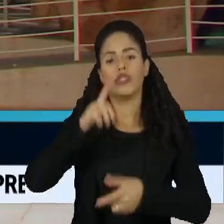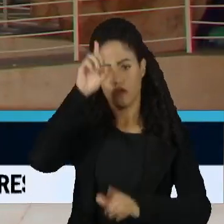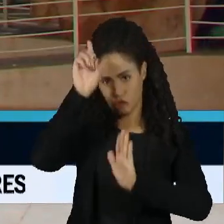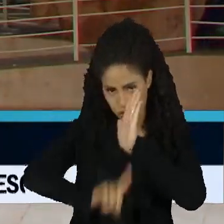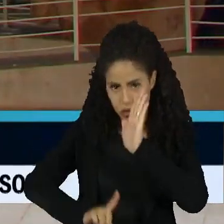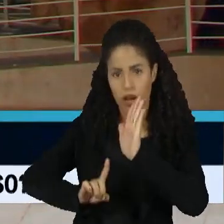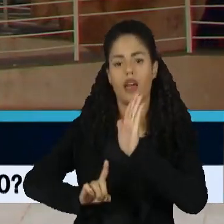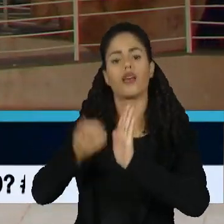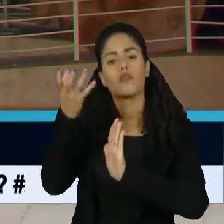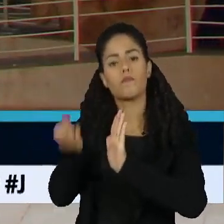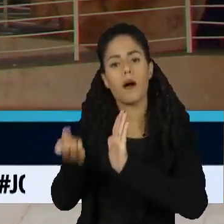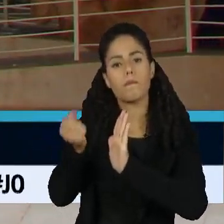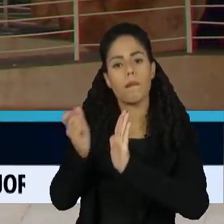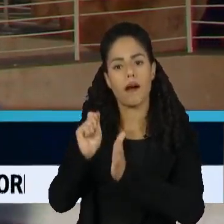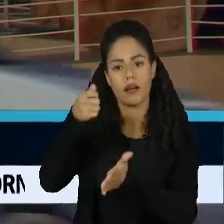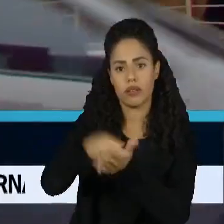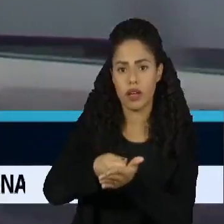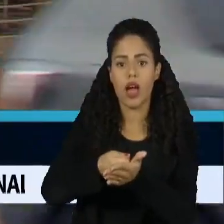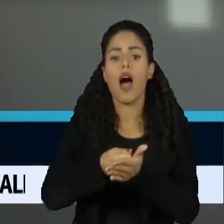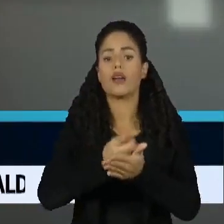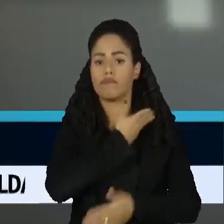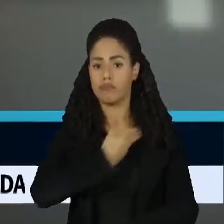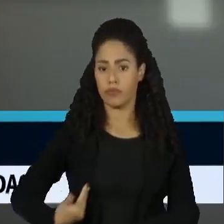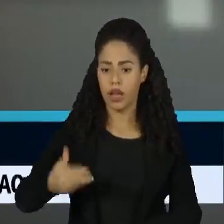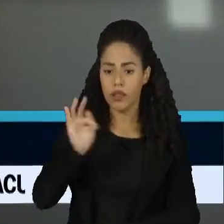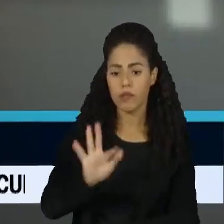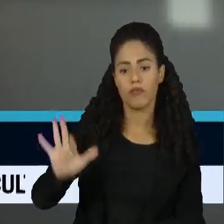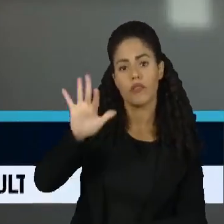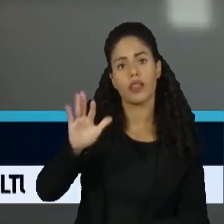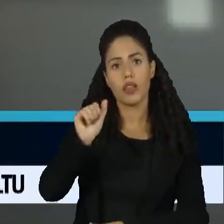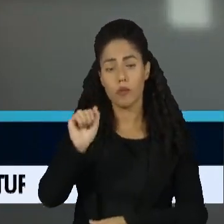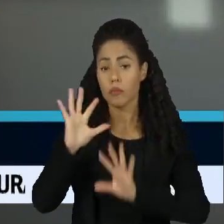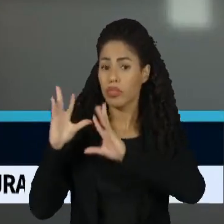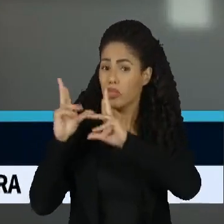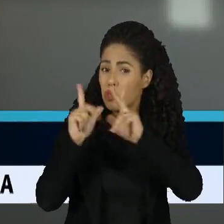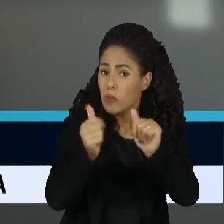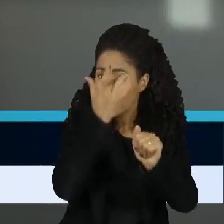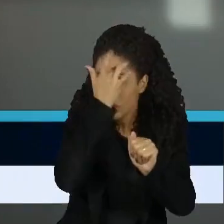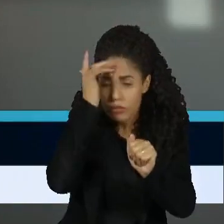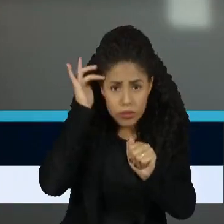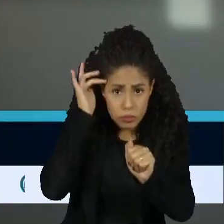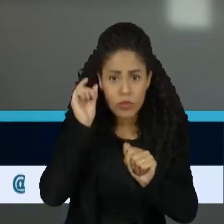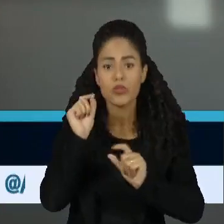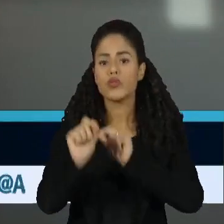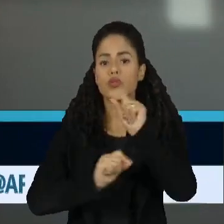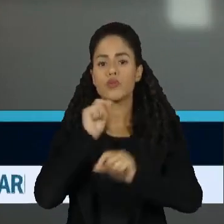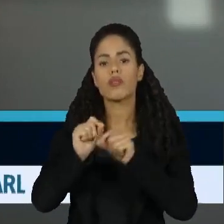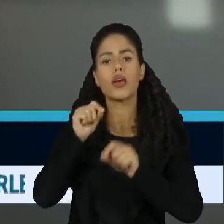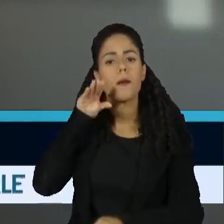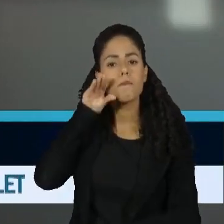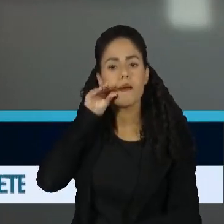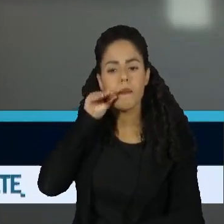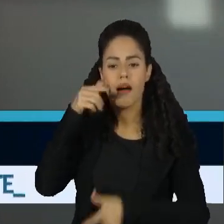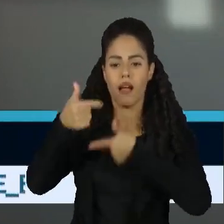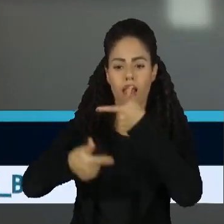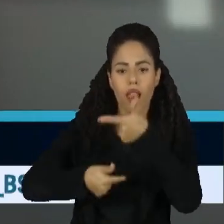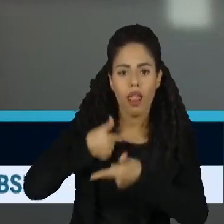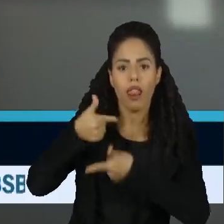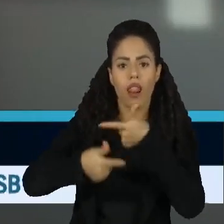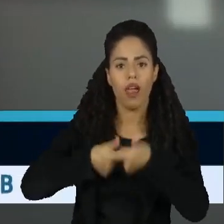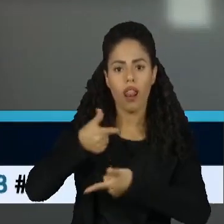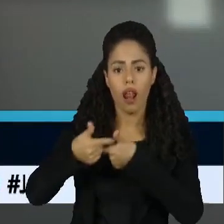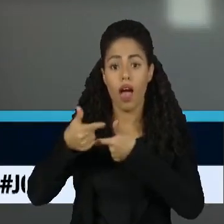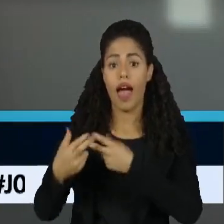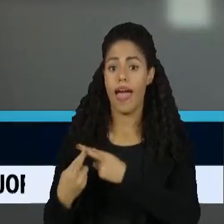pela União, estados ou municípios. Todas aquelas pessoas que exerciam atividades públicas,